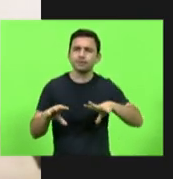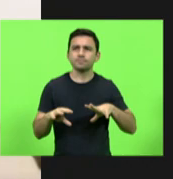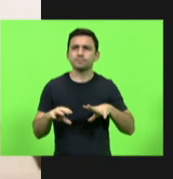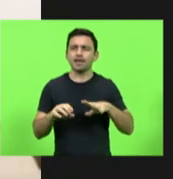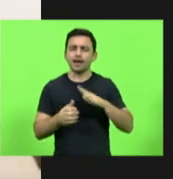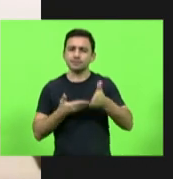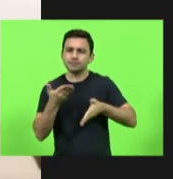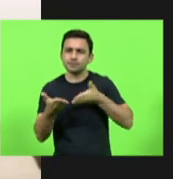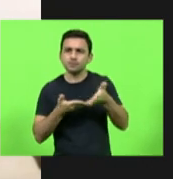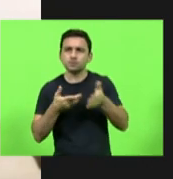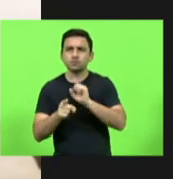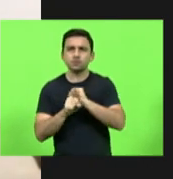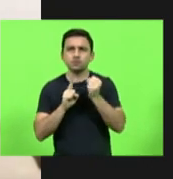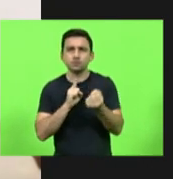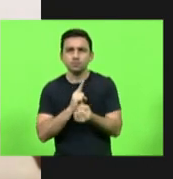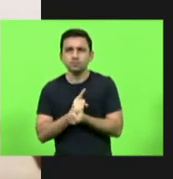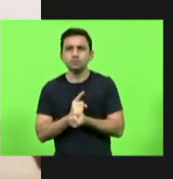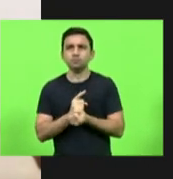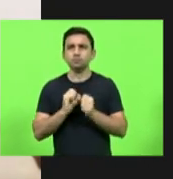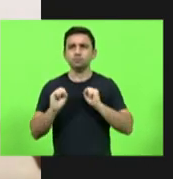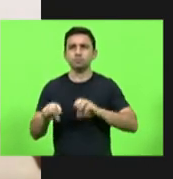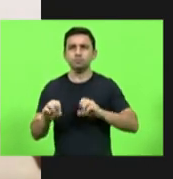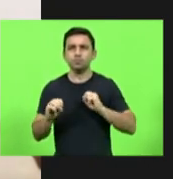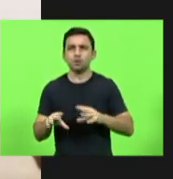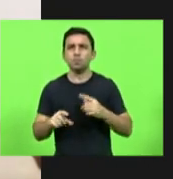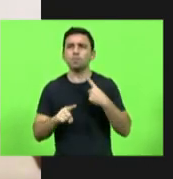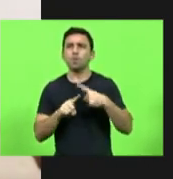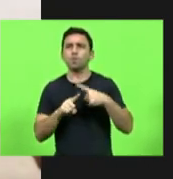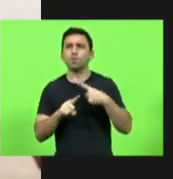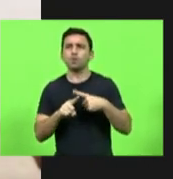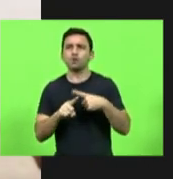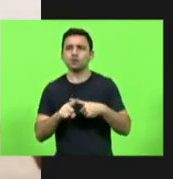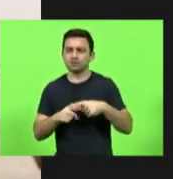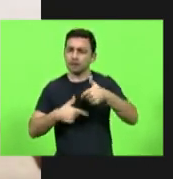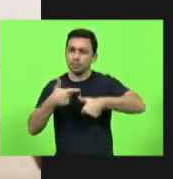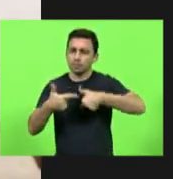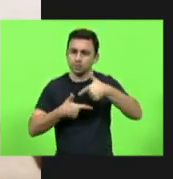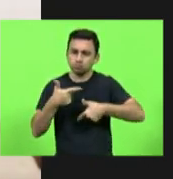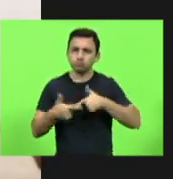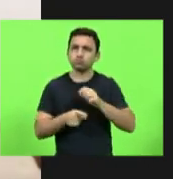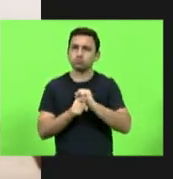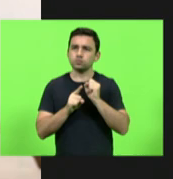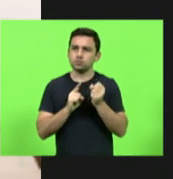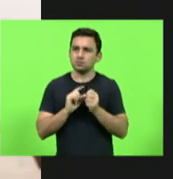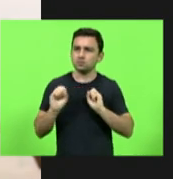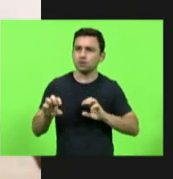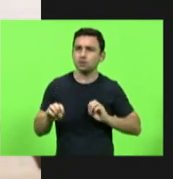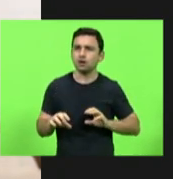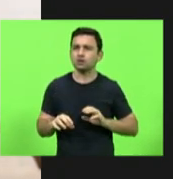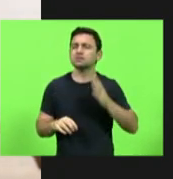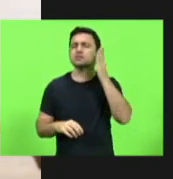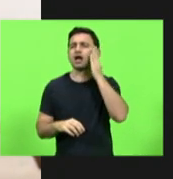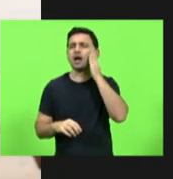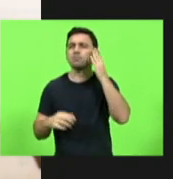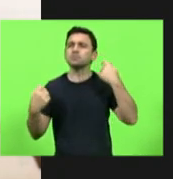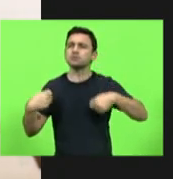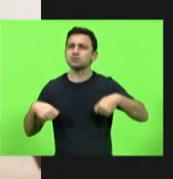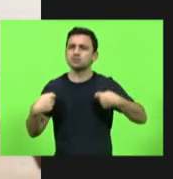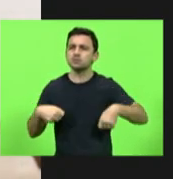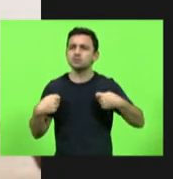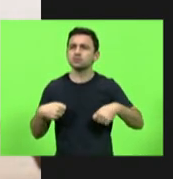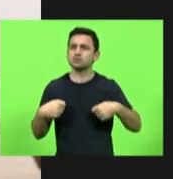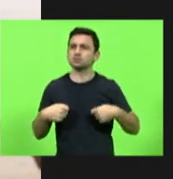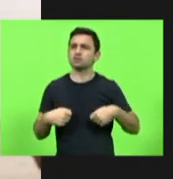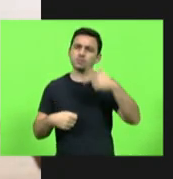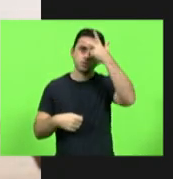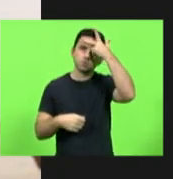assistência social educacional, porque serviço social educacional, porque nós sabemos da necessidade das pessoas,